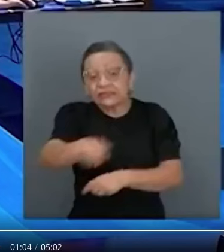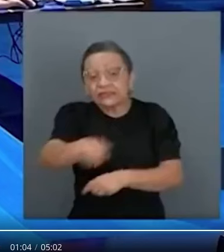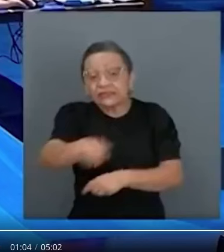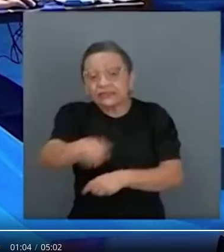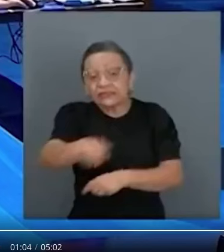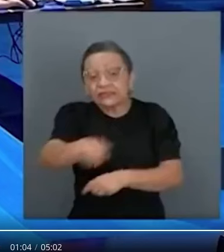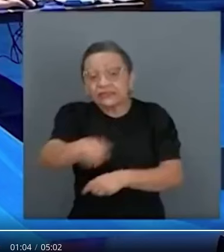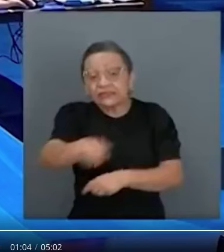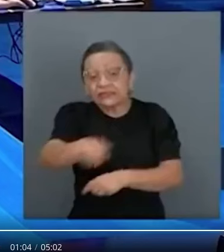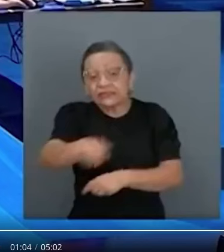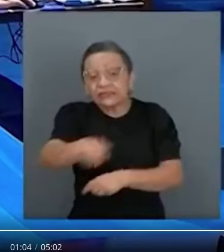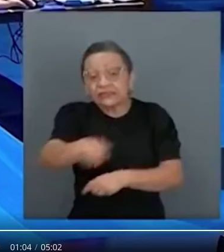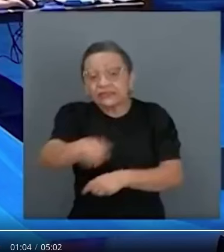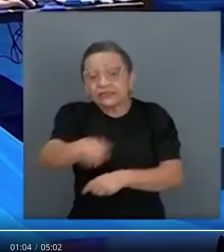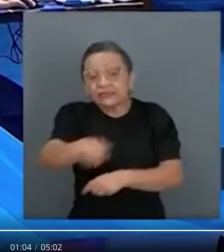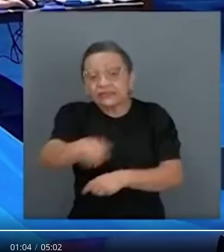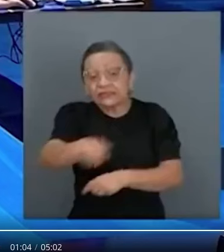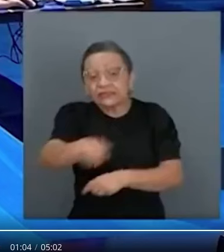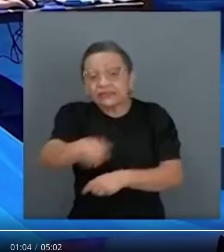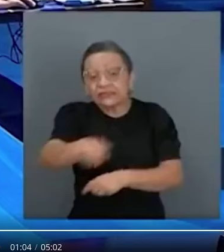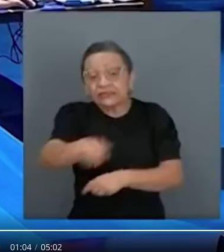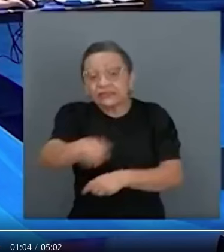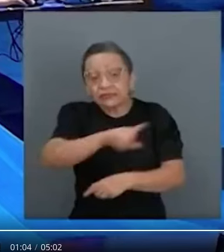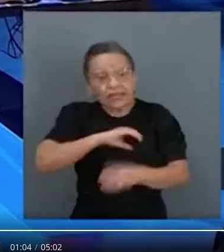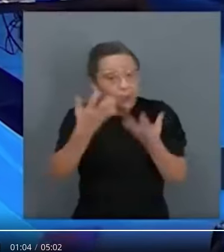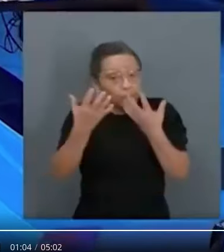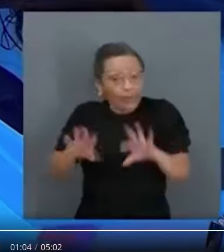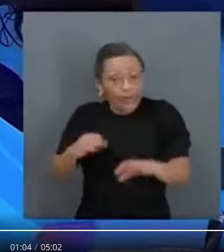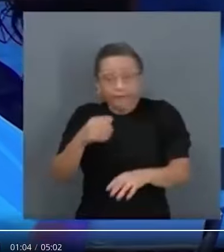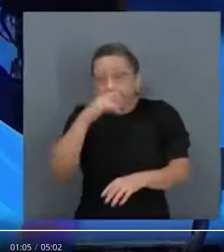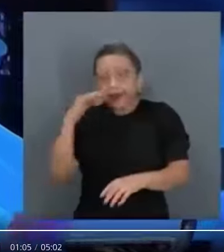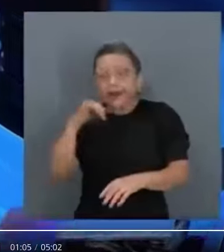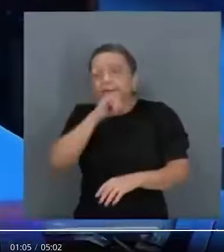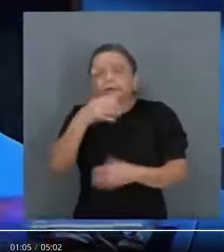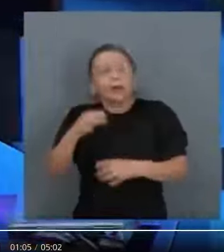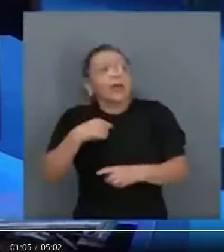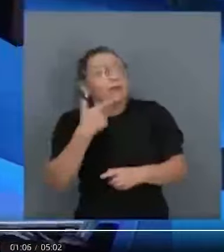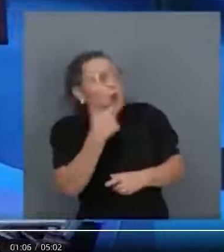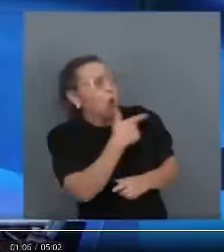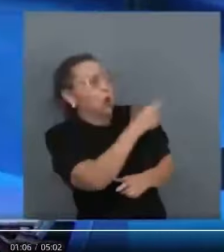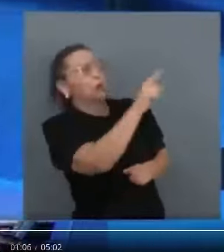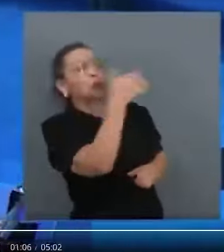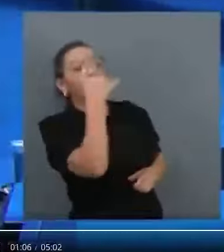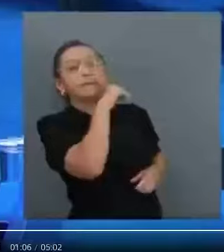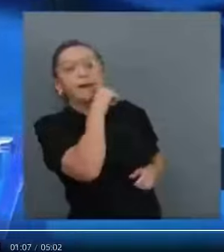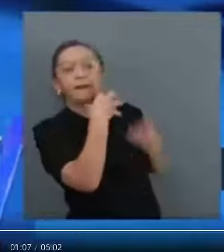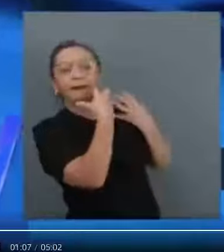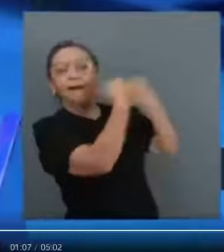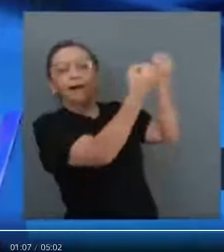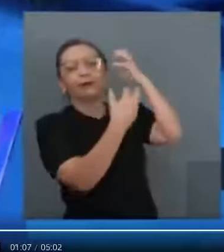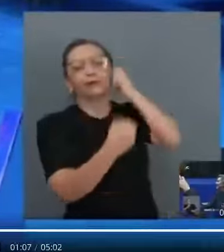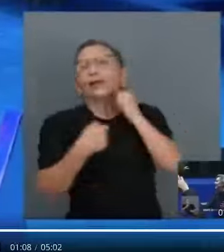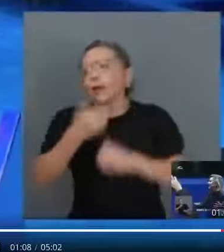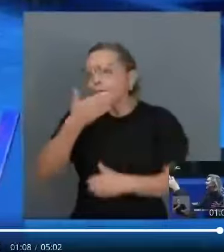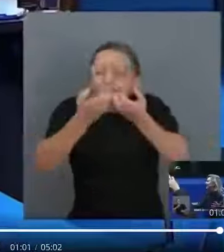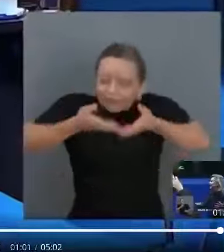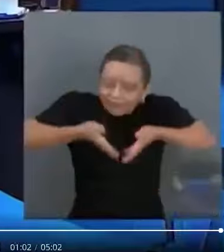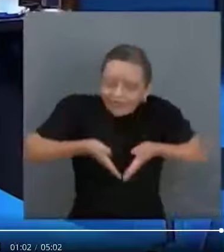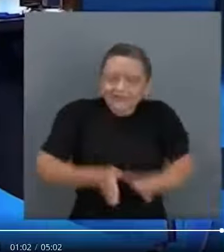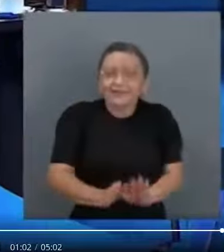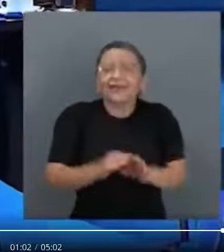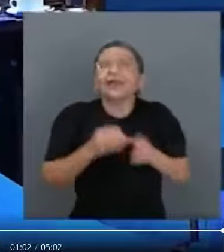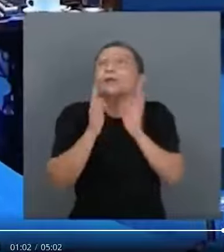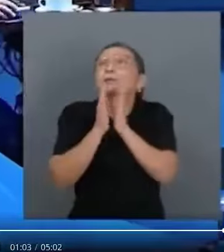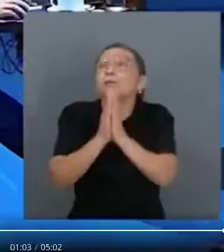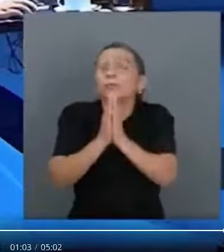na lateralzinha do lado direito aqui, ó. Olha a carinha dela. Conseguirei outros pais. Eu prometo. Eles me adotarão. Eu